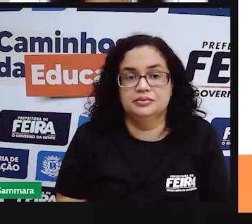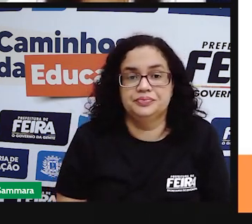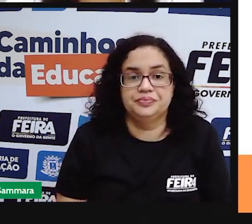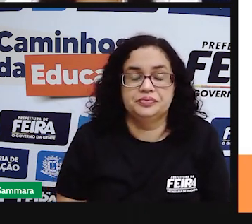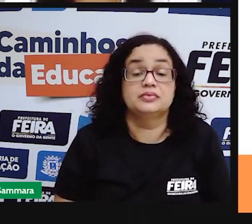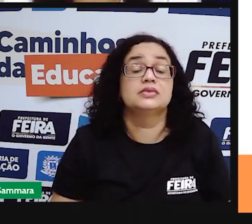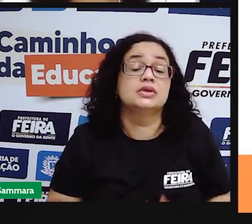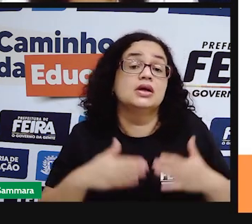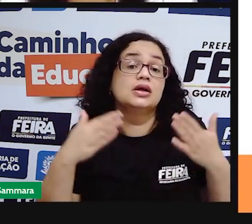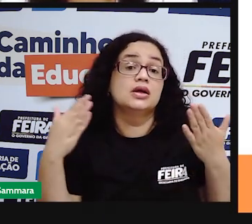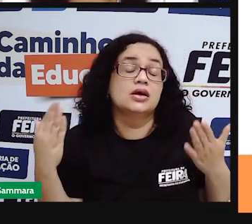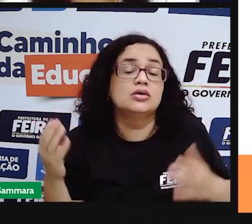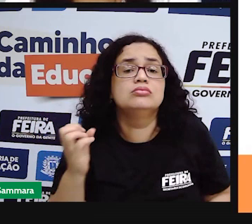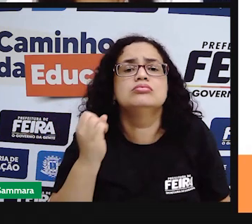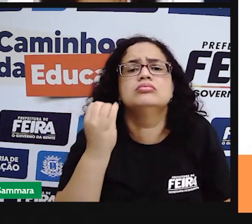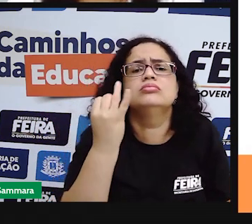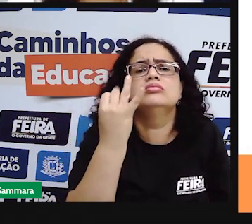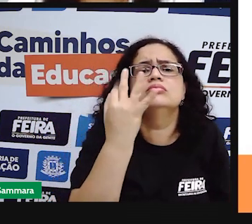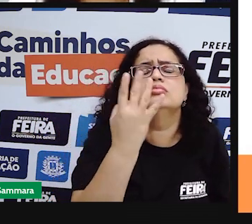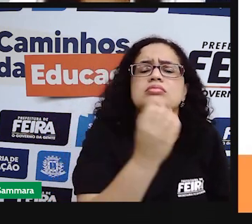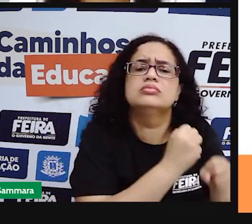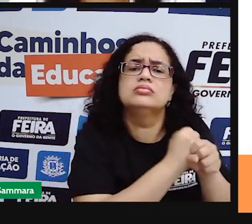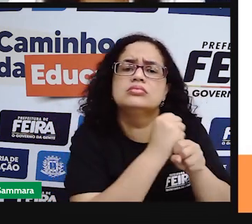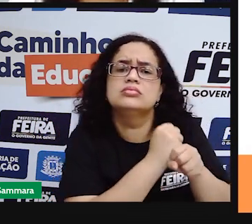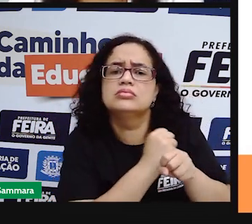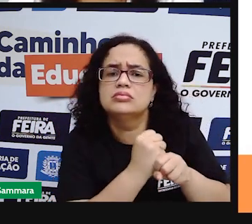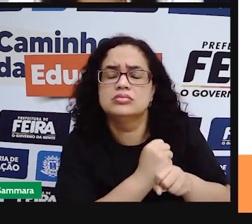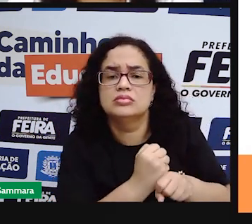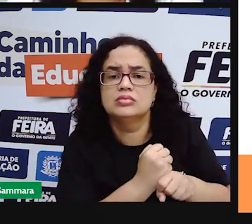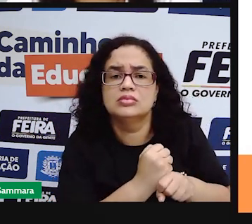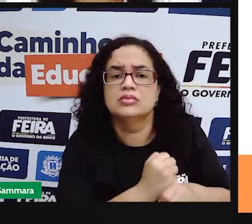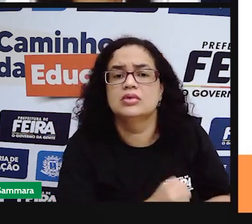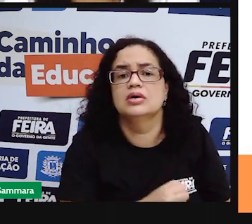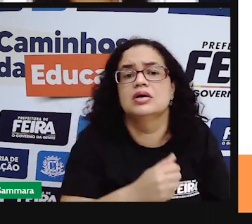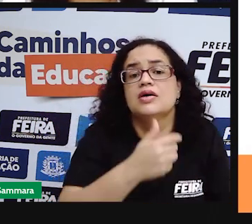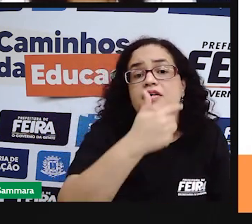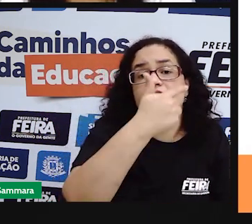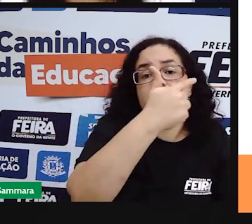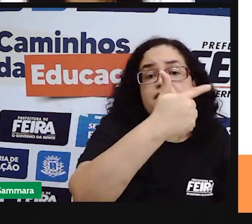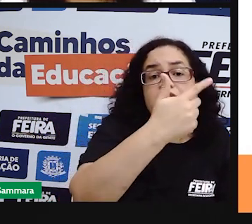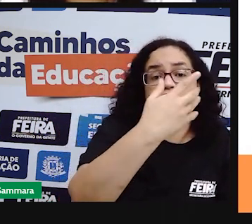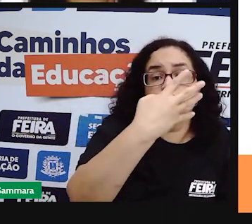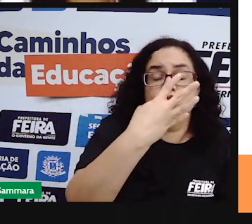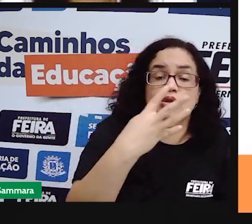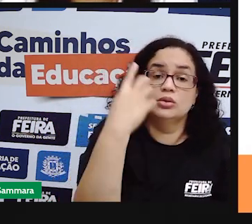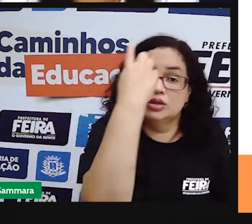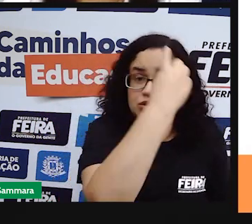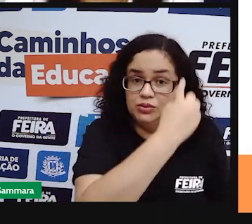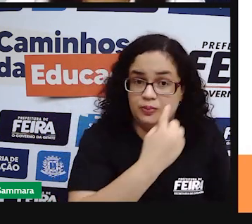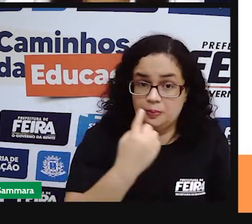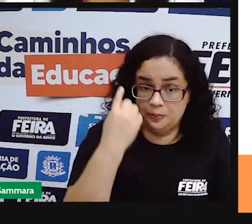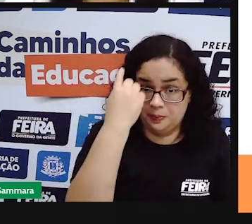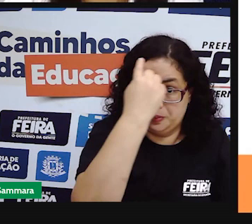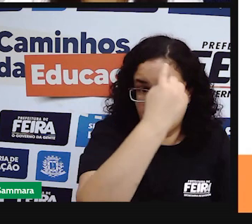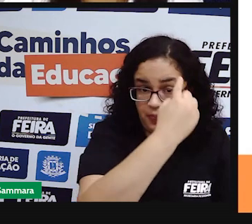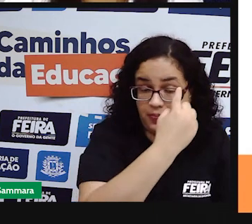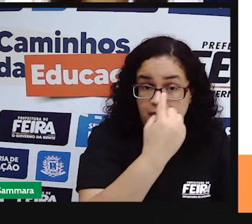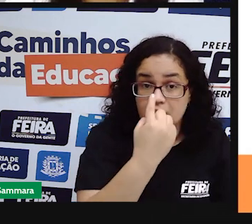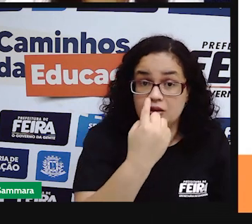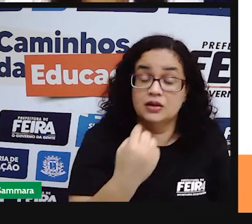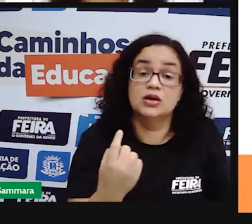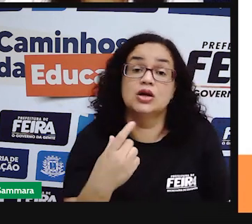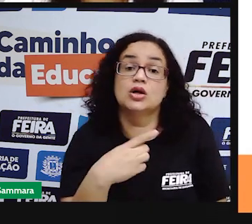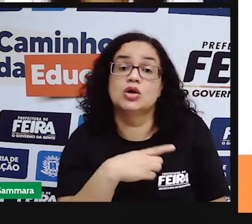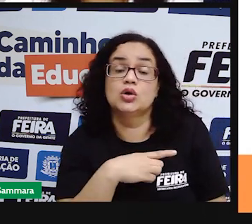E a duração desse movimento é, em média, 24 horas. E é justamente a duração